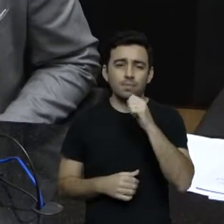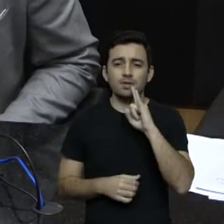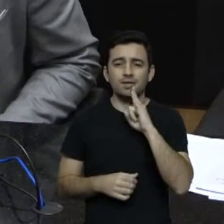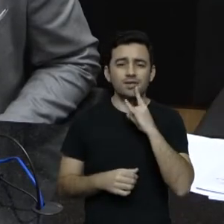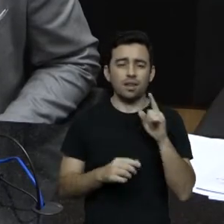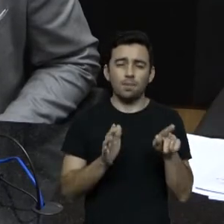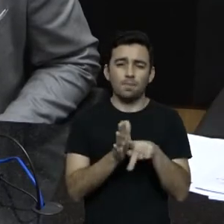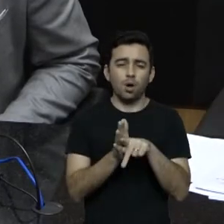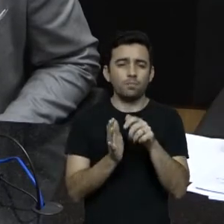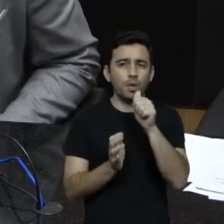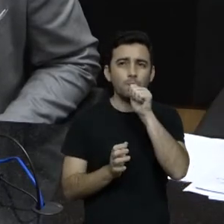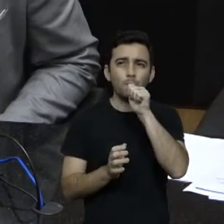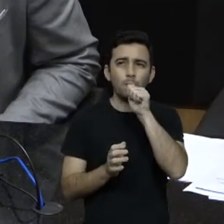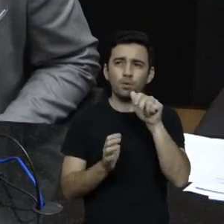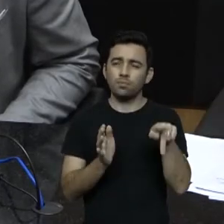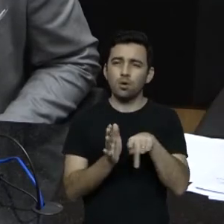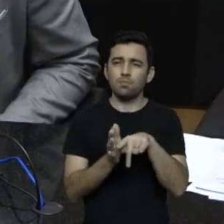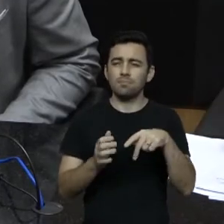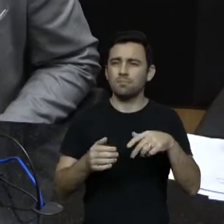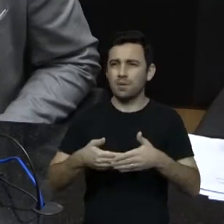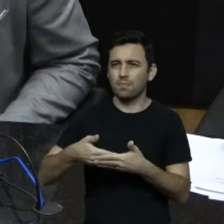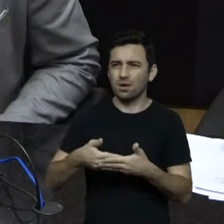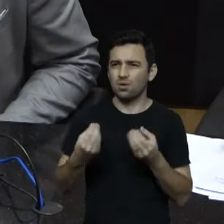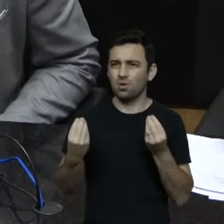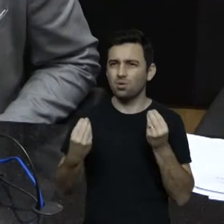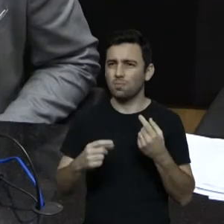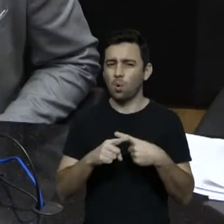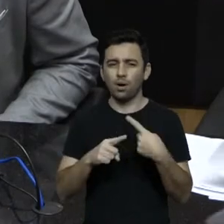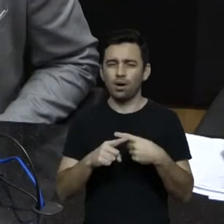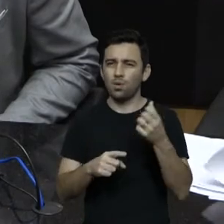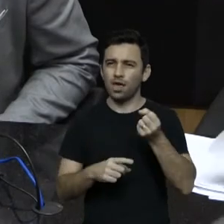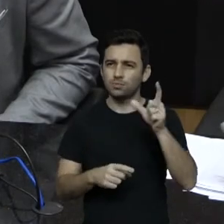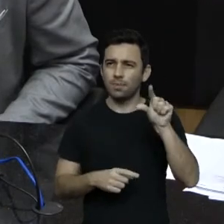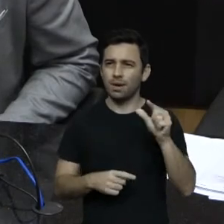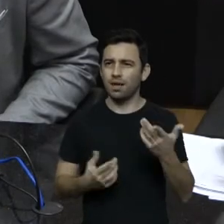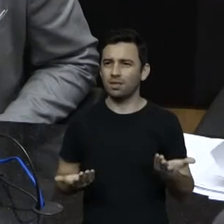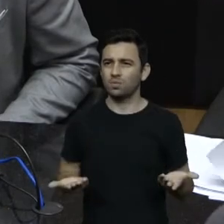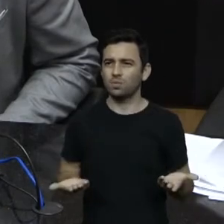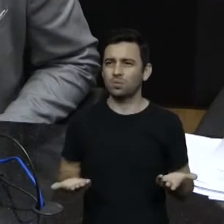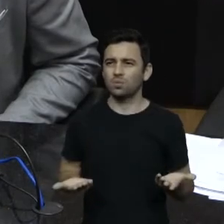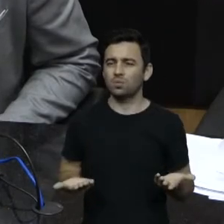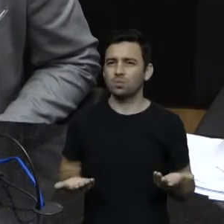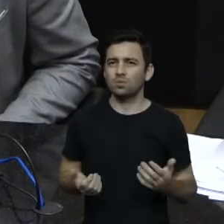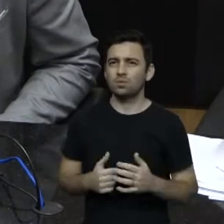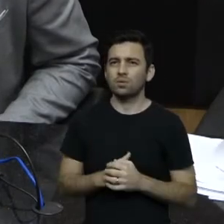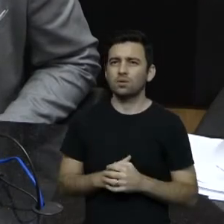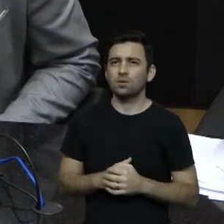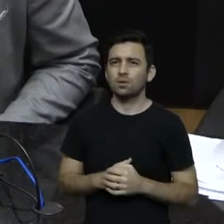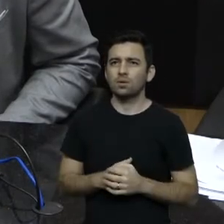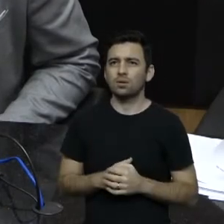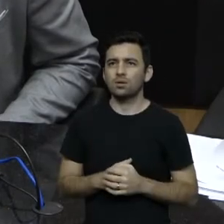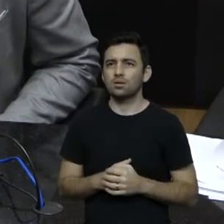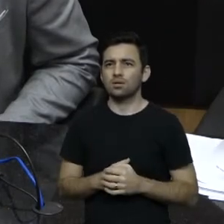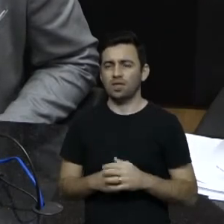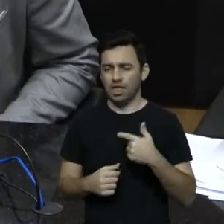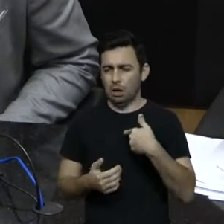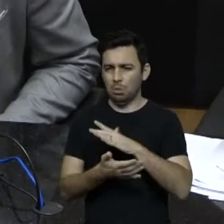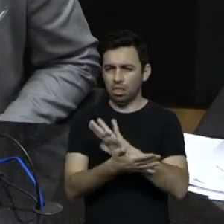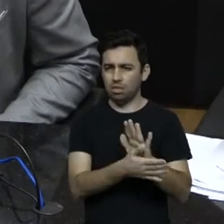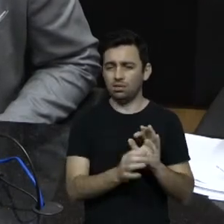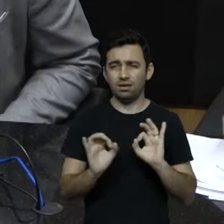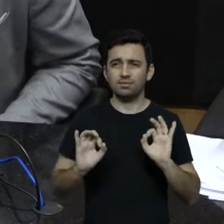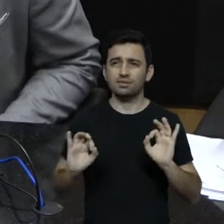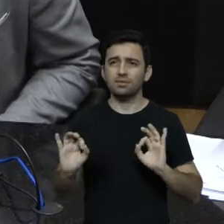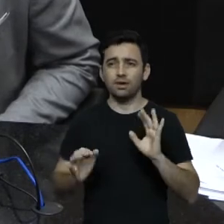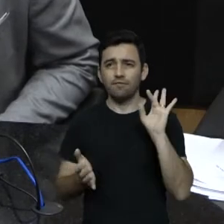porquê e o benefício concedido ao leite a não é como eu disse em um sadismo meu não é